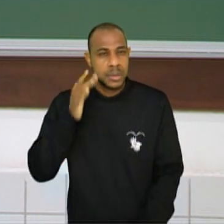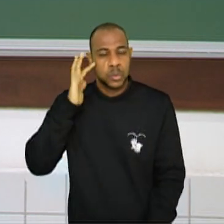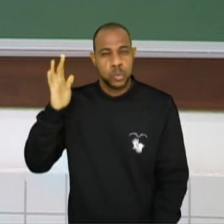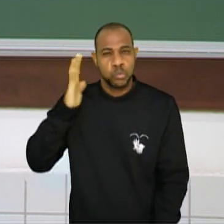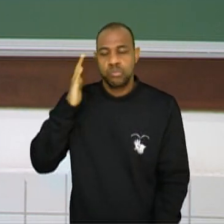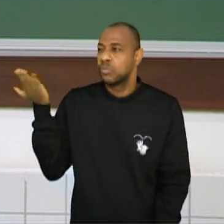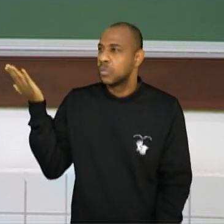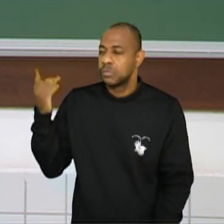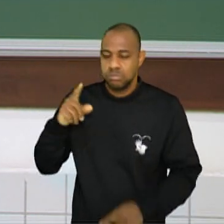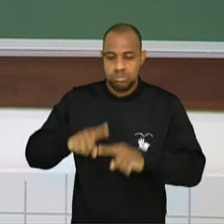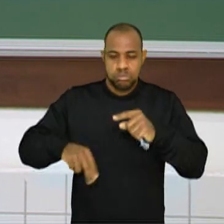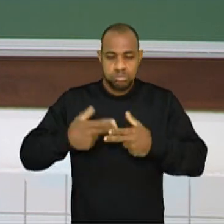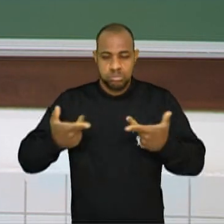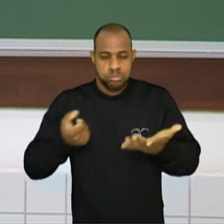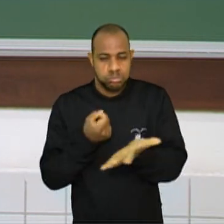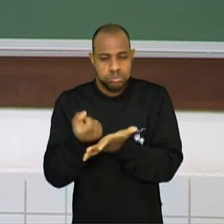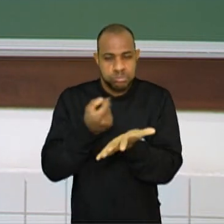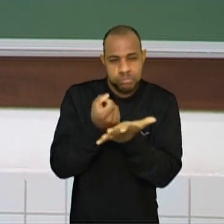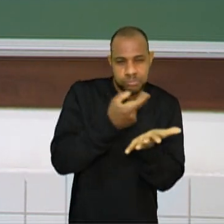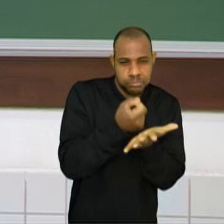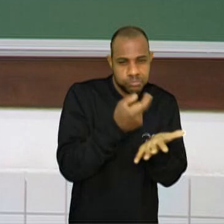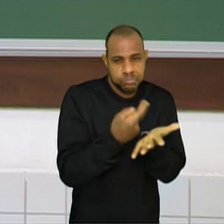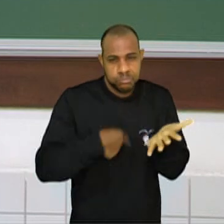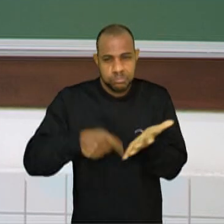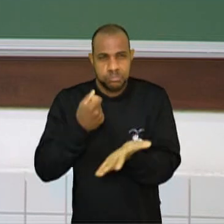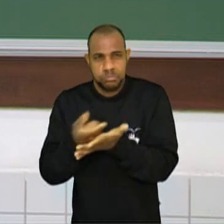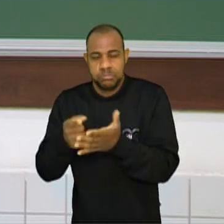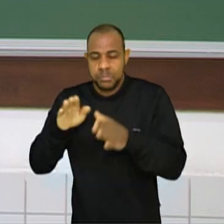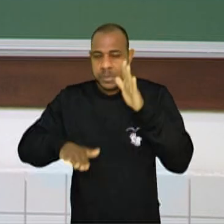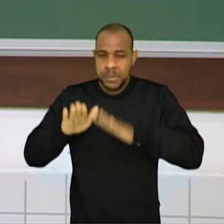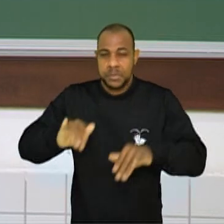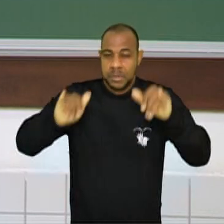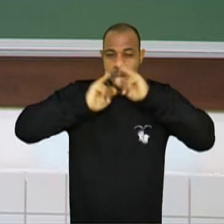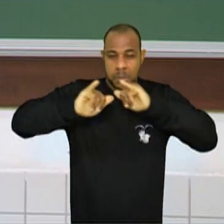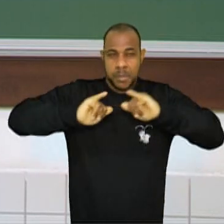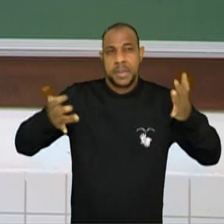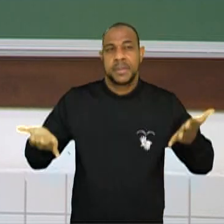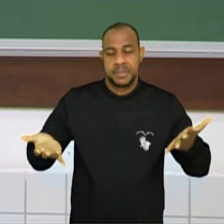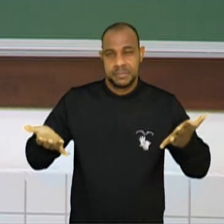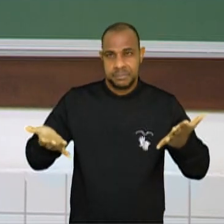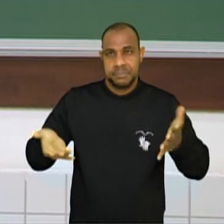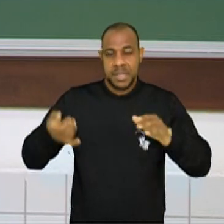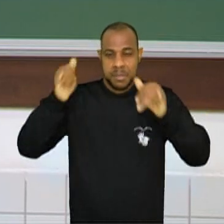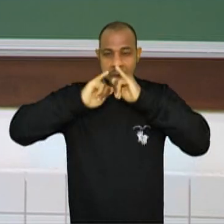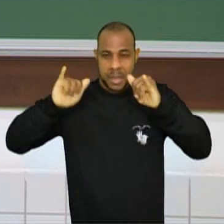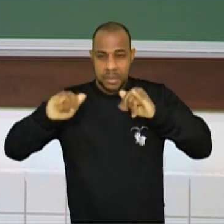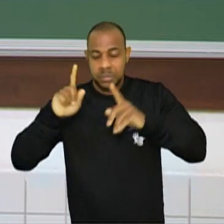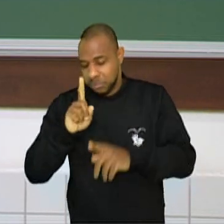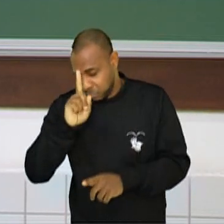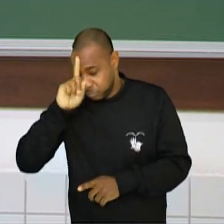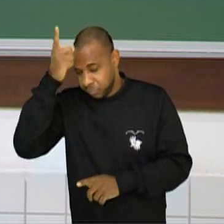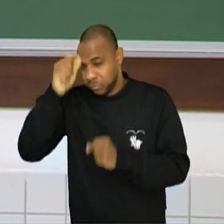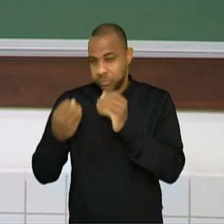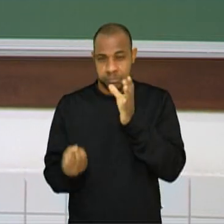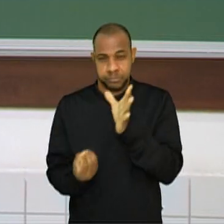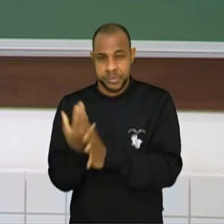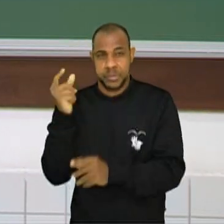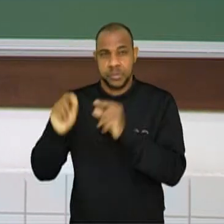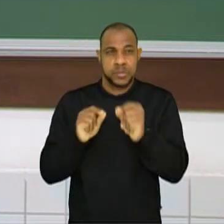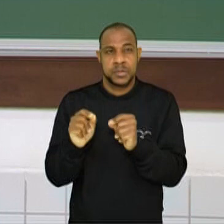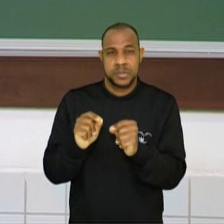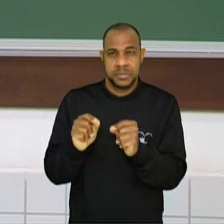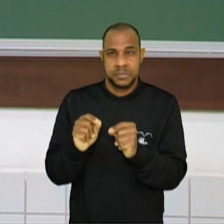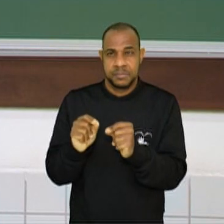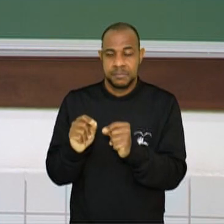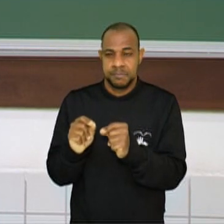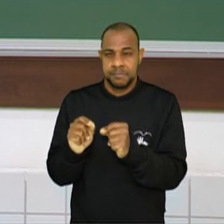porque os produtos que nós consumimos na indústria cultural dependem da propaganda. E a propaganda acaba criando necessidades, nos obrigando a